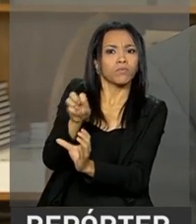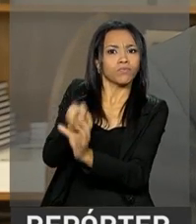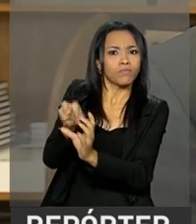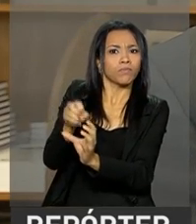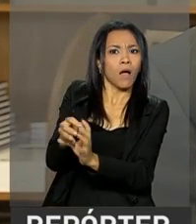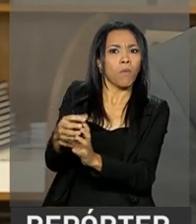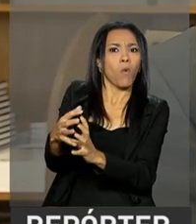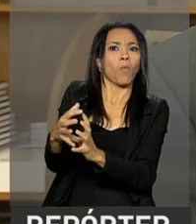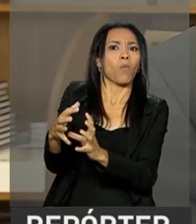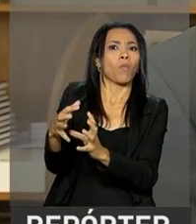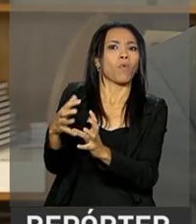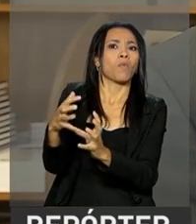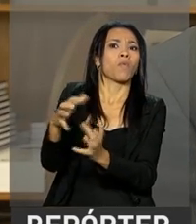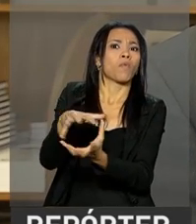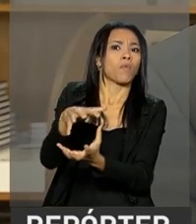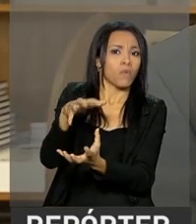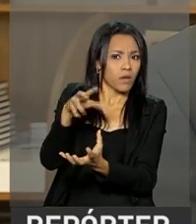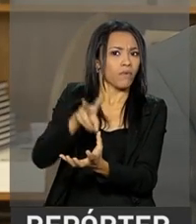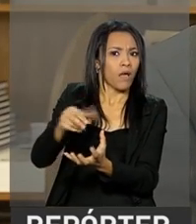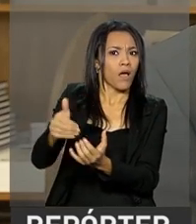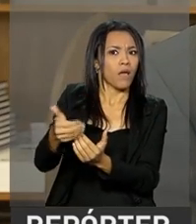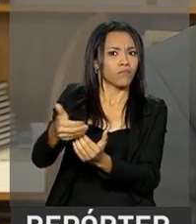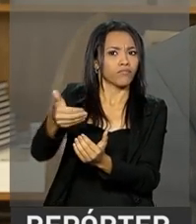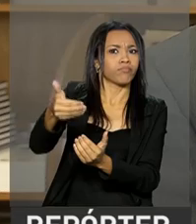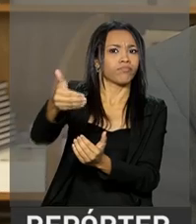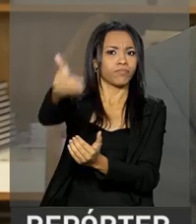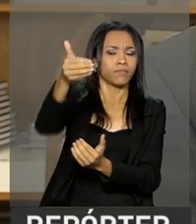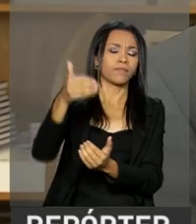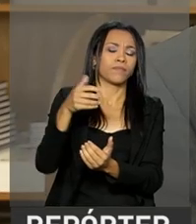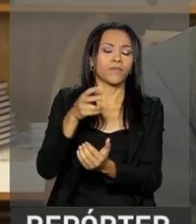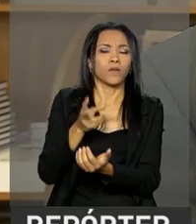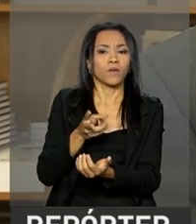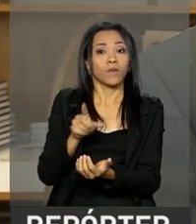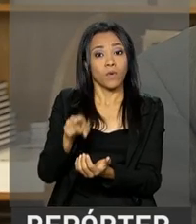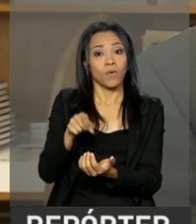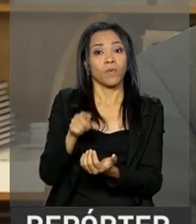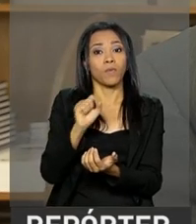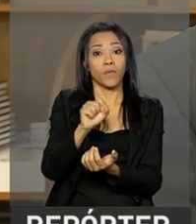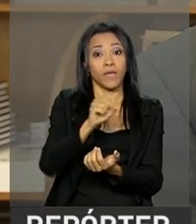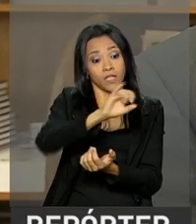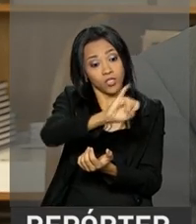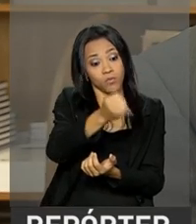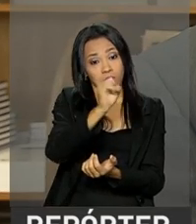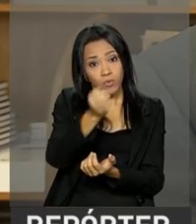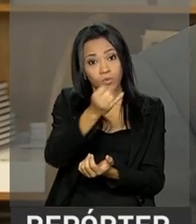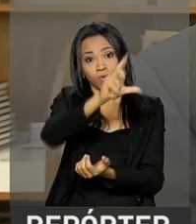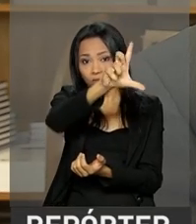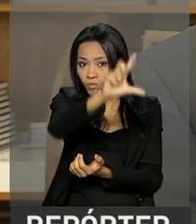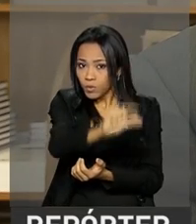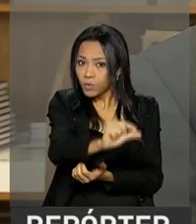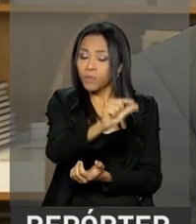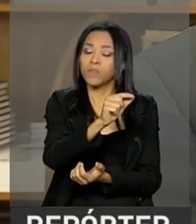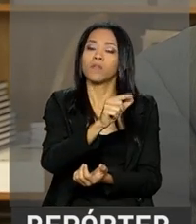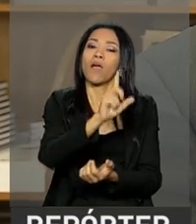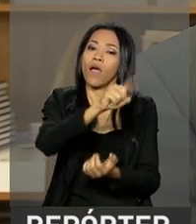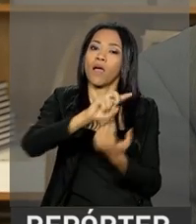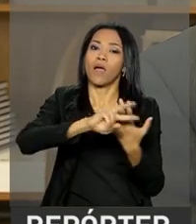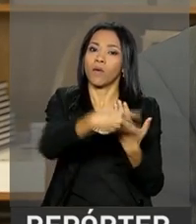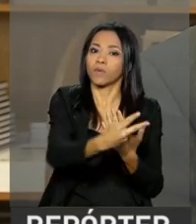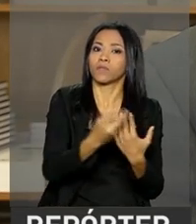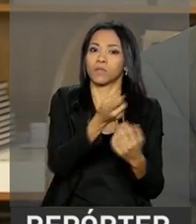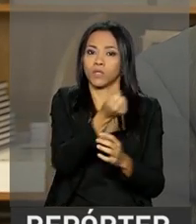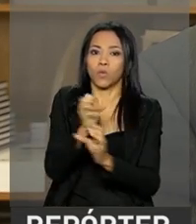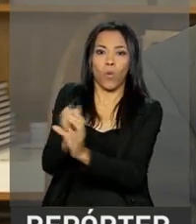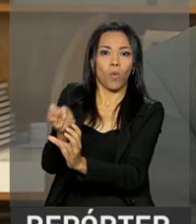poupança que deve deve crescer é com a continuidade da redução da taxa de juros que remunera o título